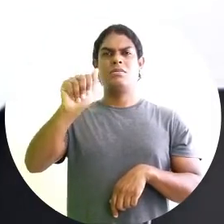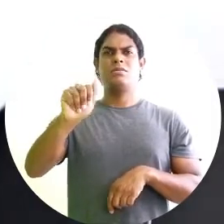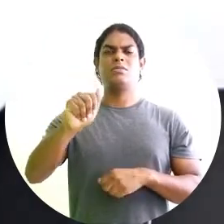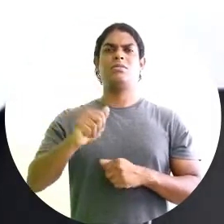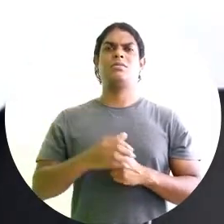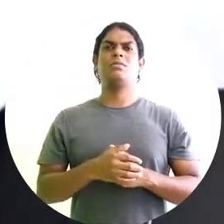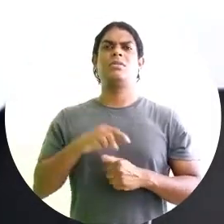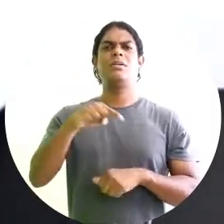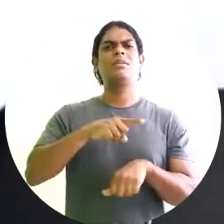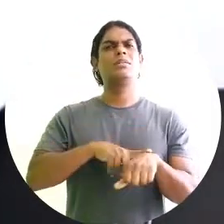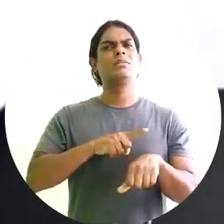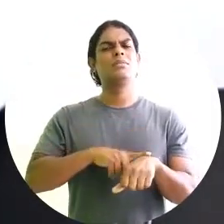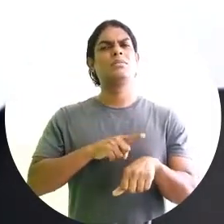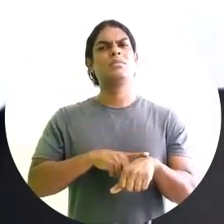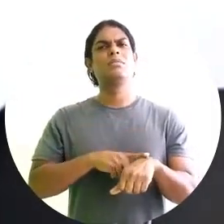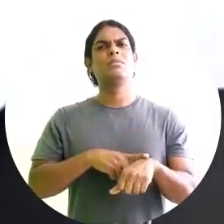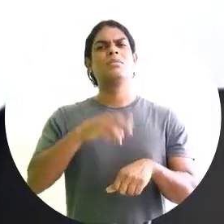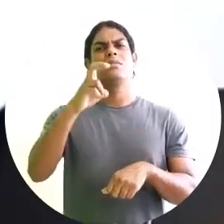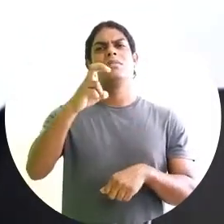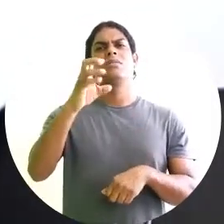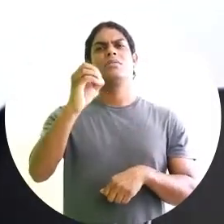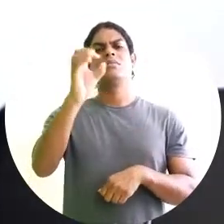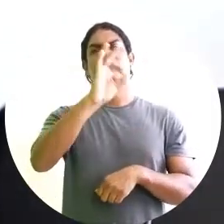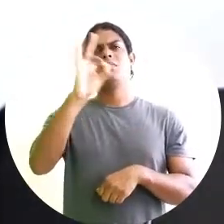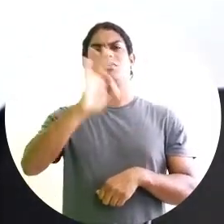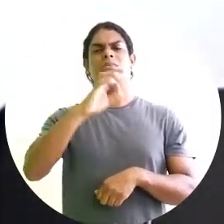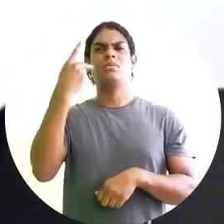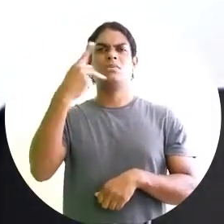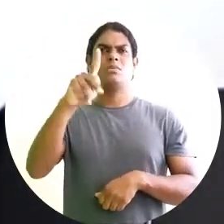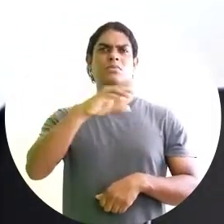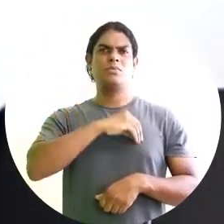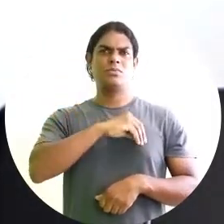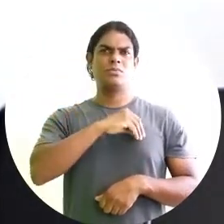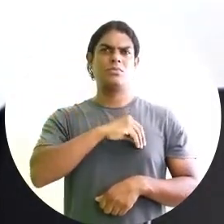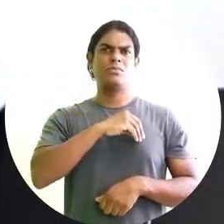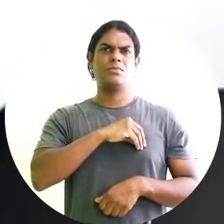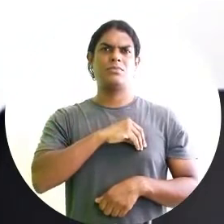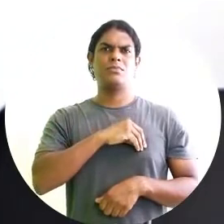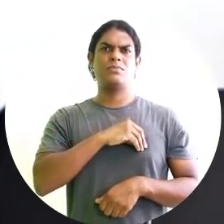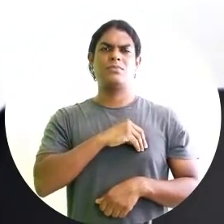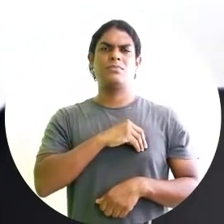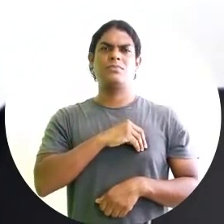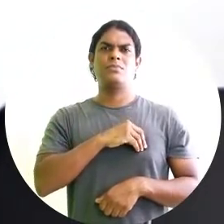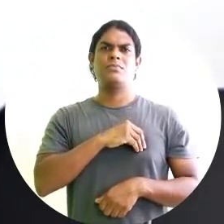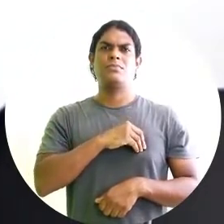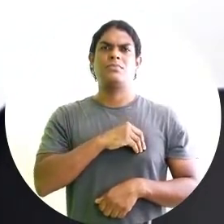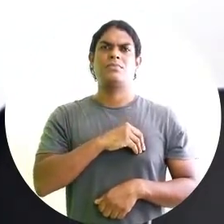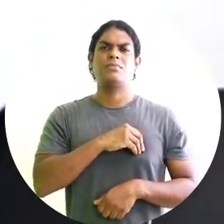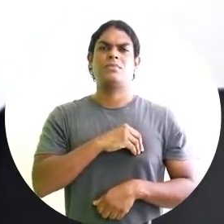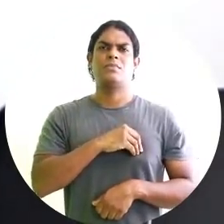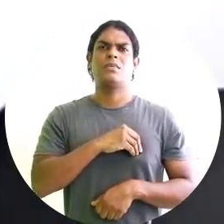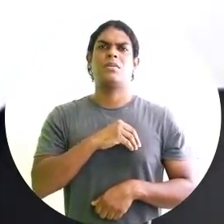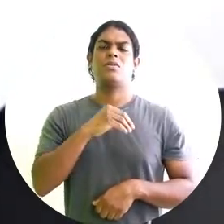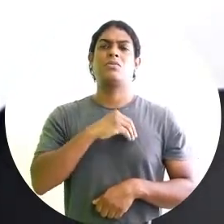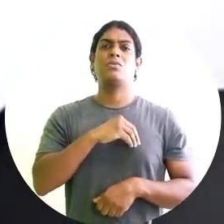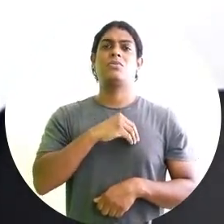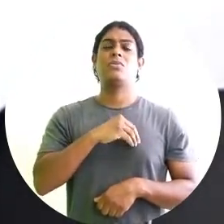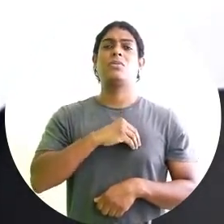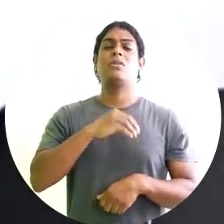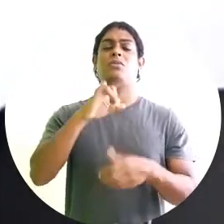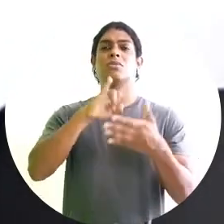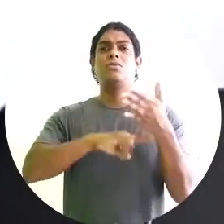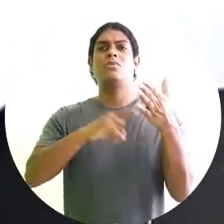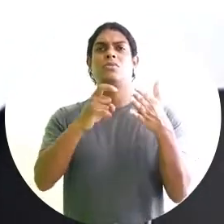extraordinárias. Essas horas equivalem a 50% do salário estimado, o salário